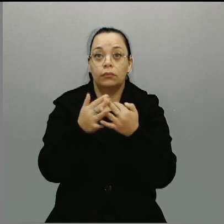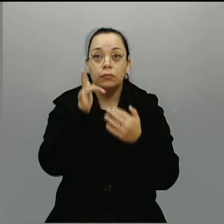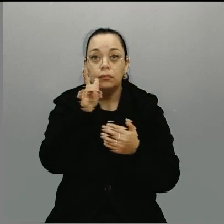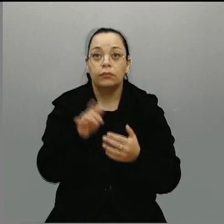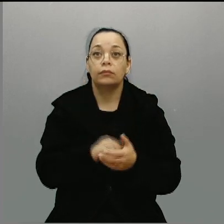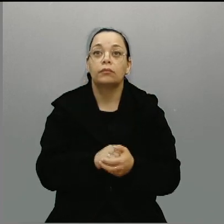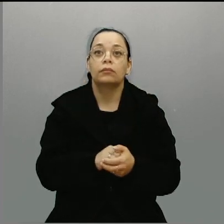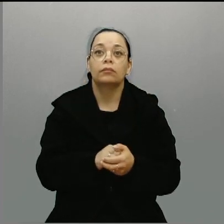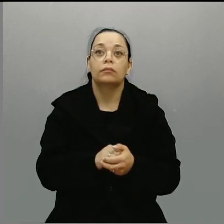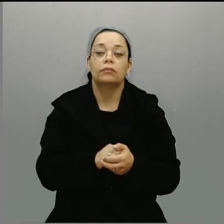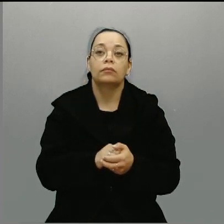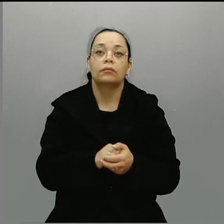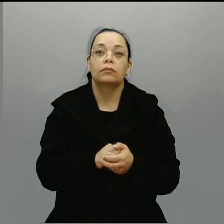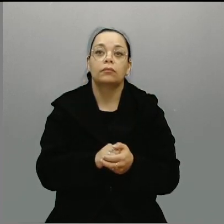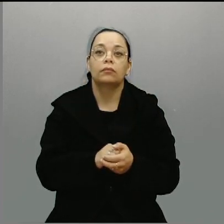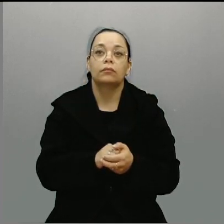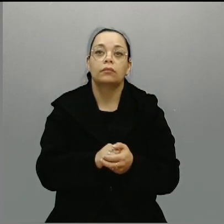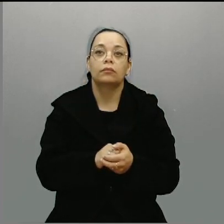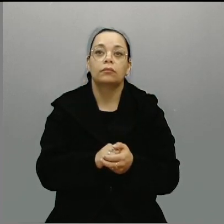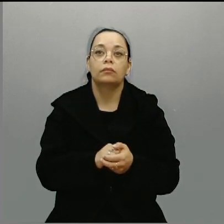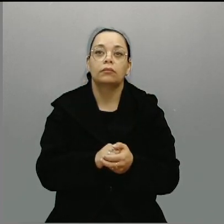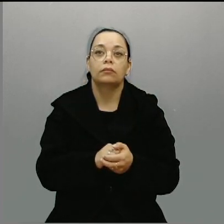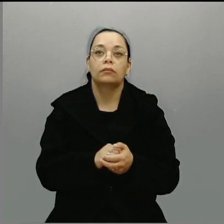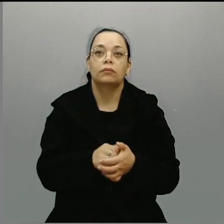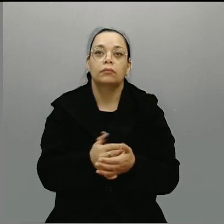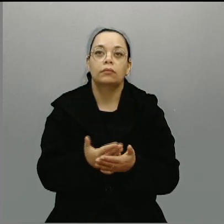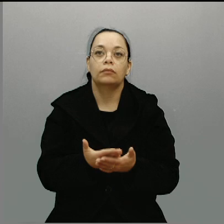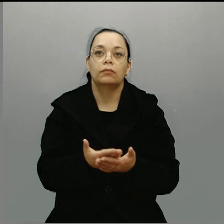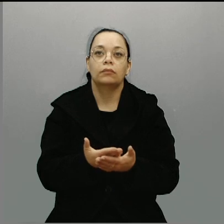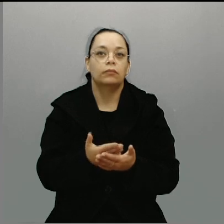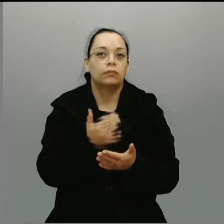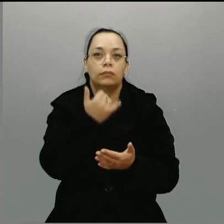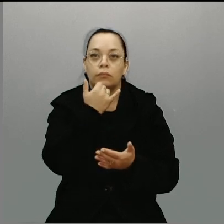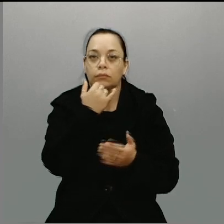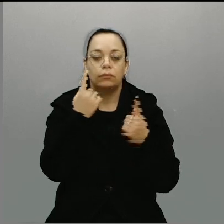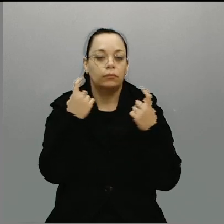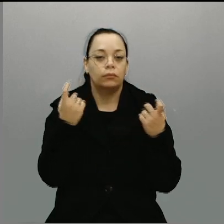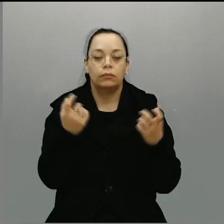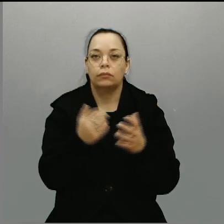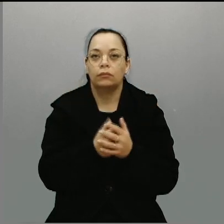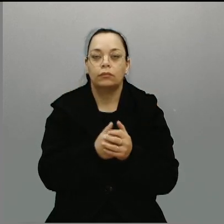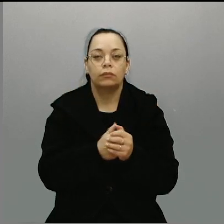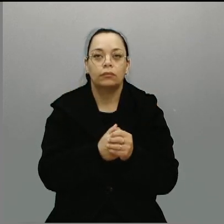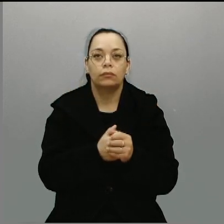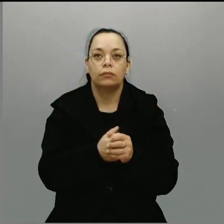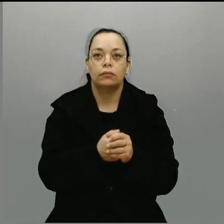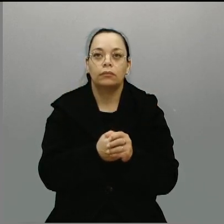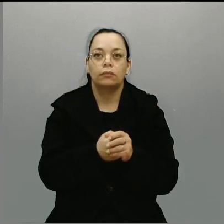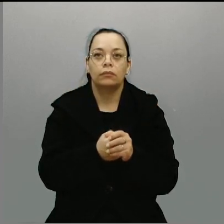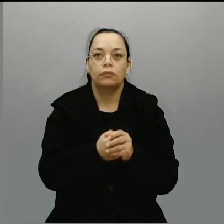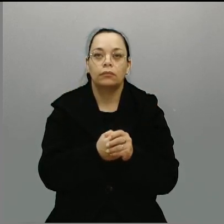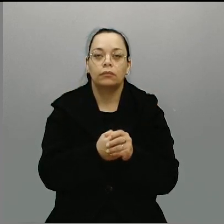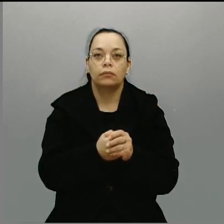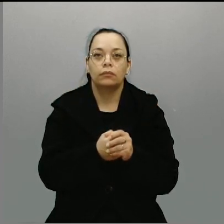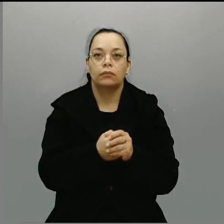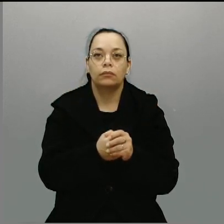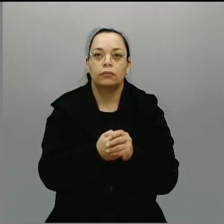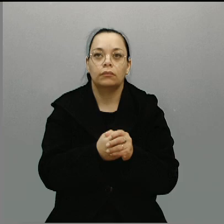do Estado, o governo do Eduardo Leite, é a primeira vez que o governo do Estado faz esse tipo de investimento.